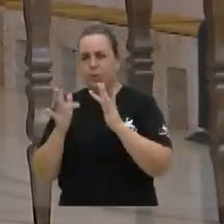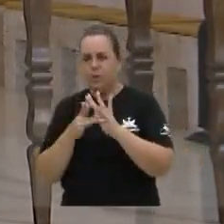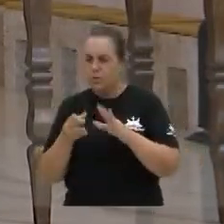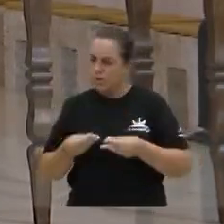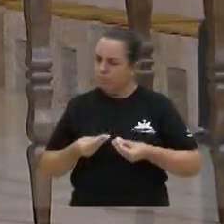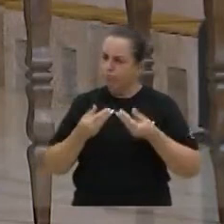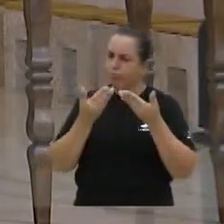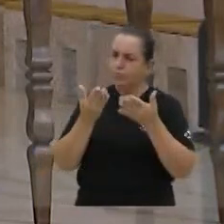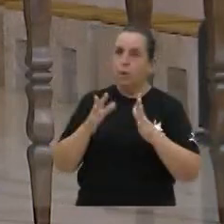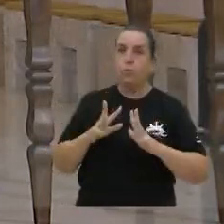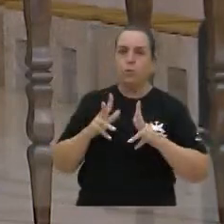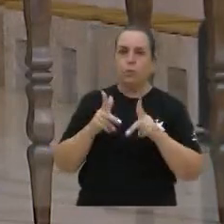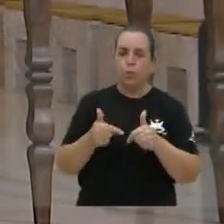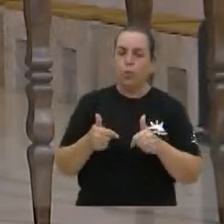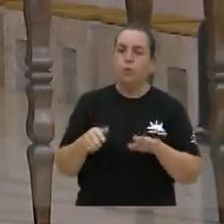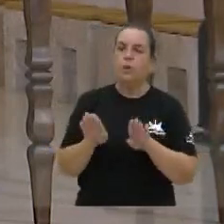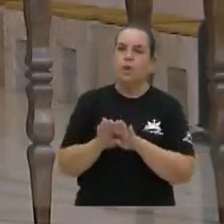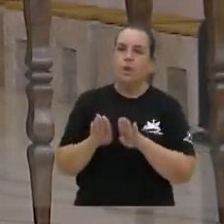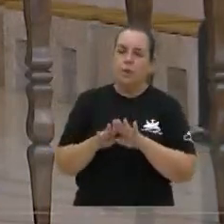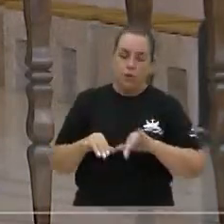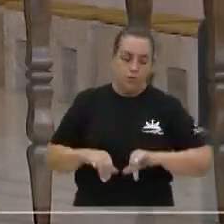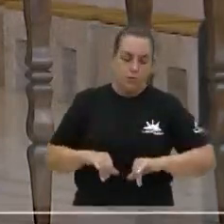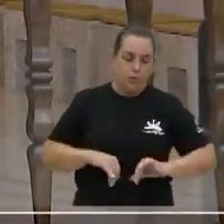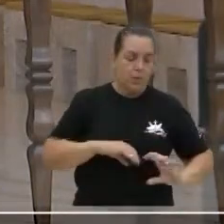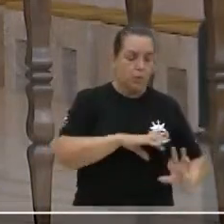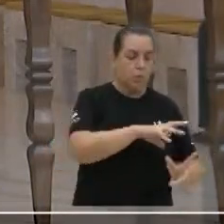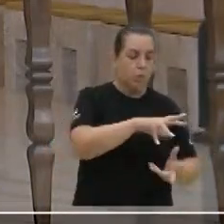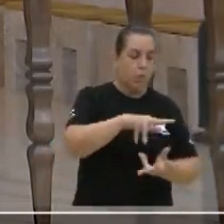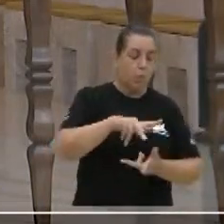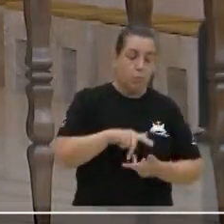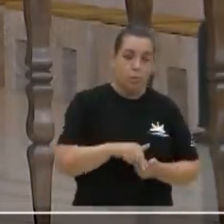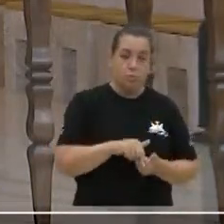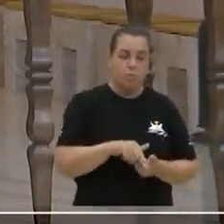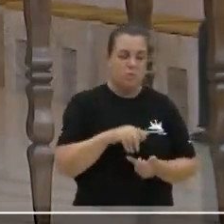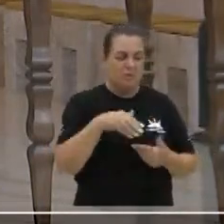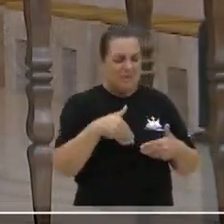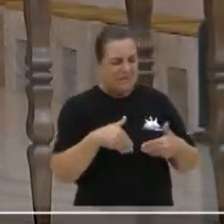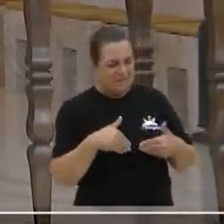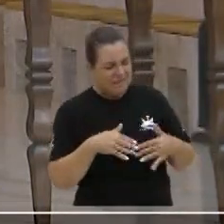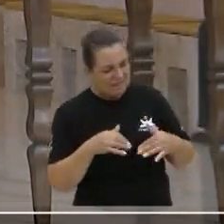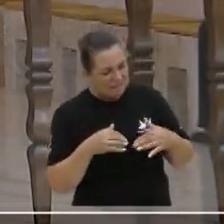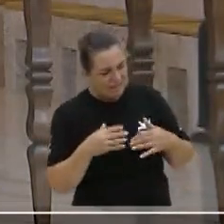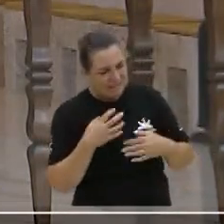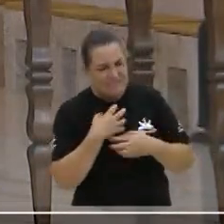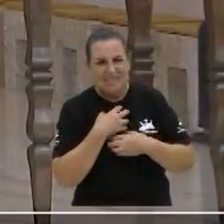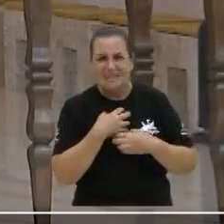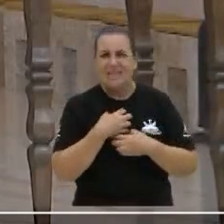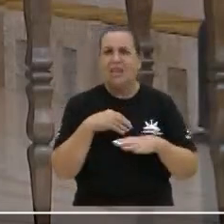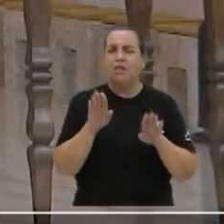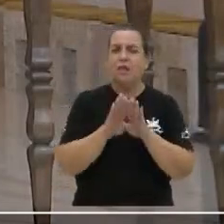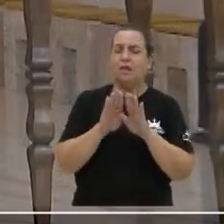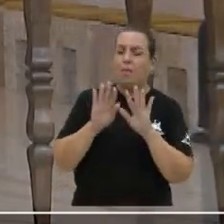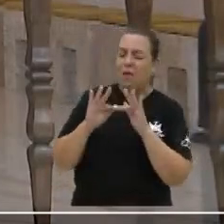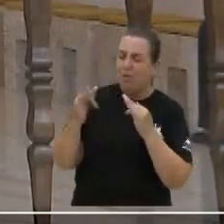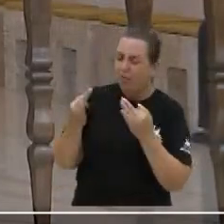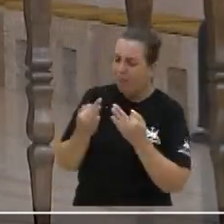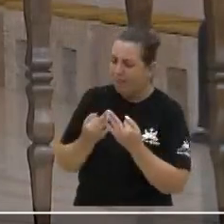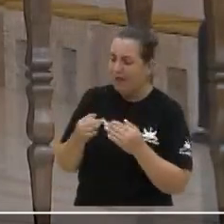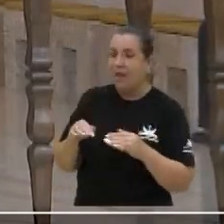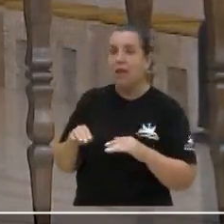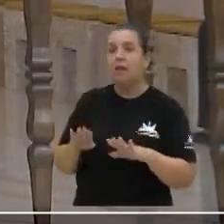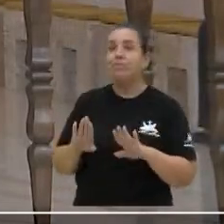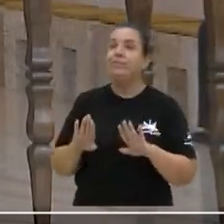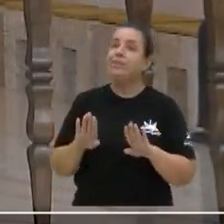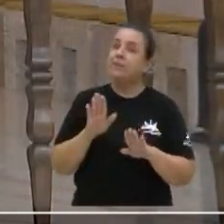todo o sofrimento que a humanidade passa, que a família passa, e de repente você está